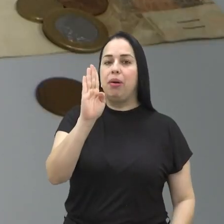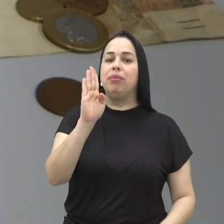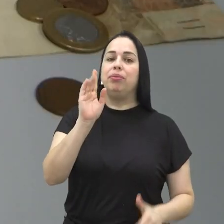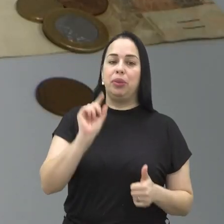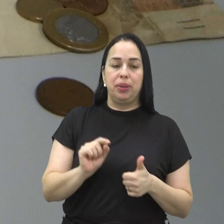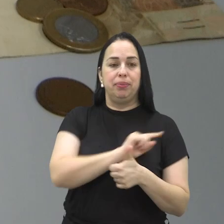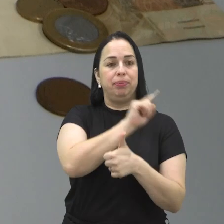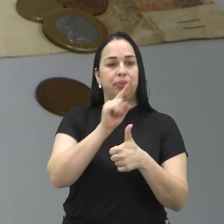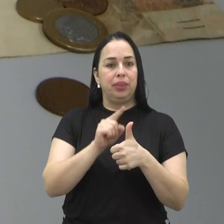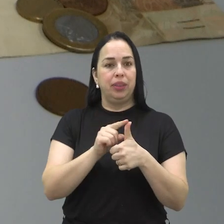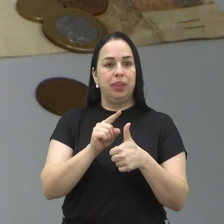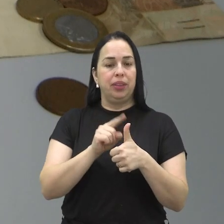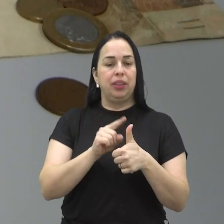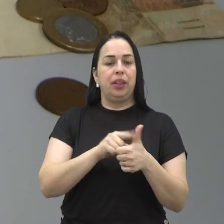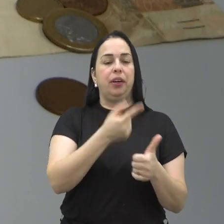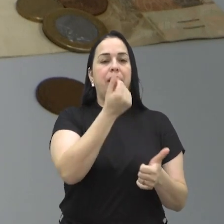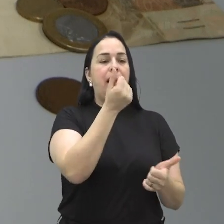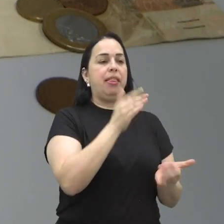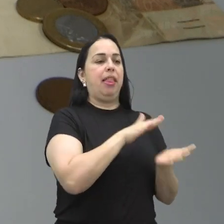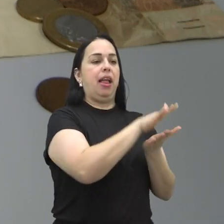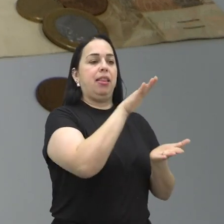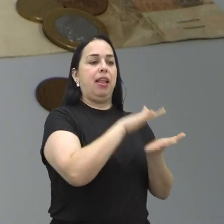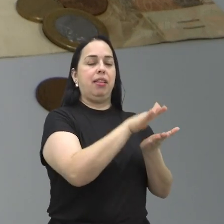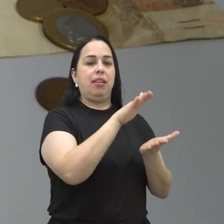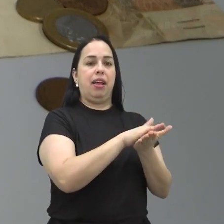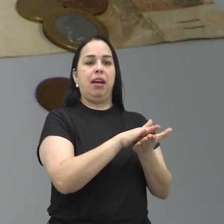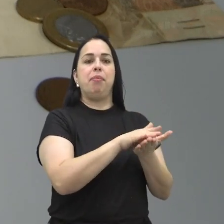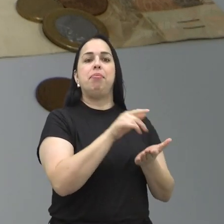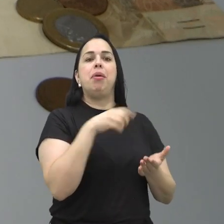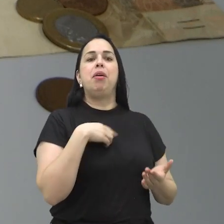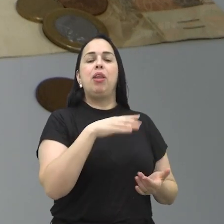principais fatores estão o aumento de gastos com a